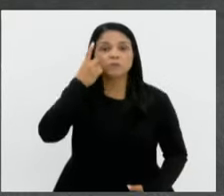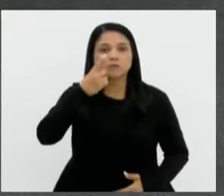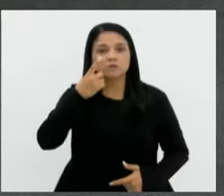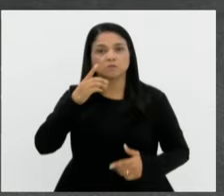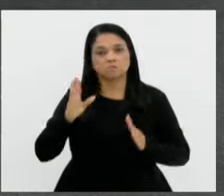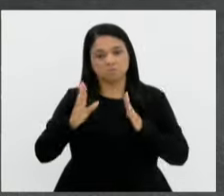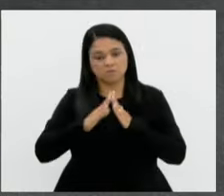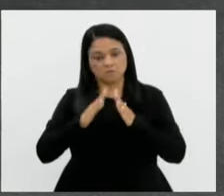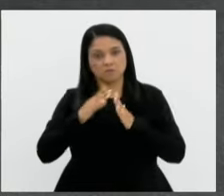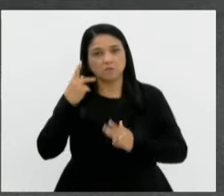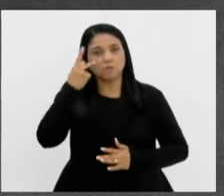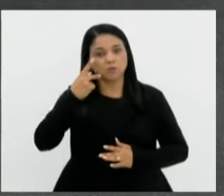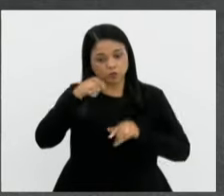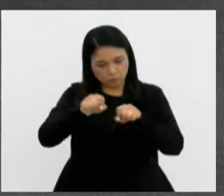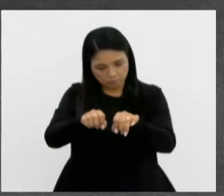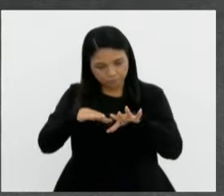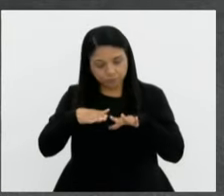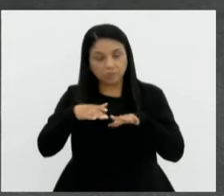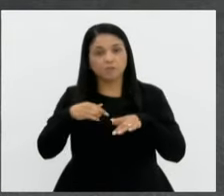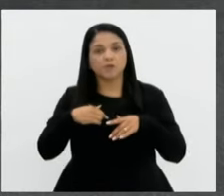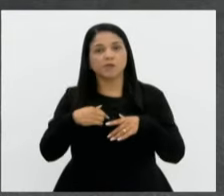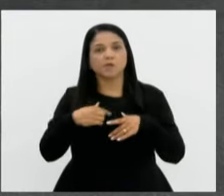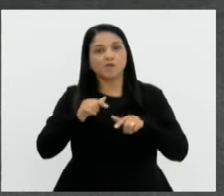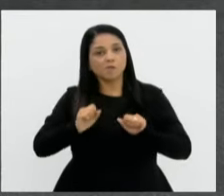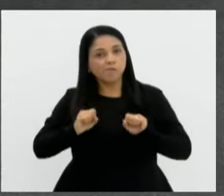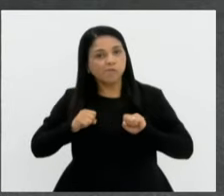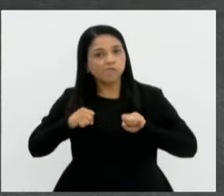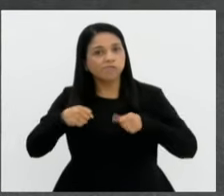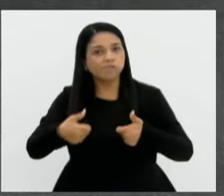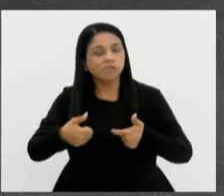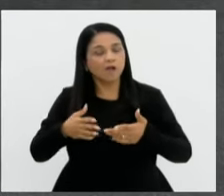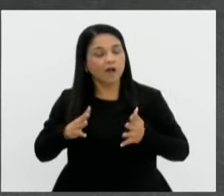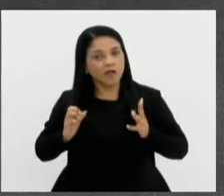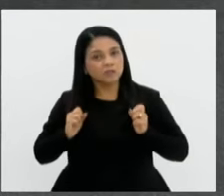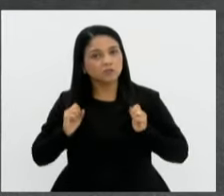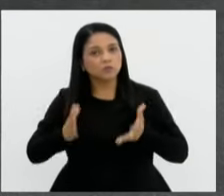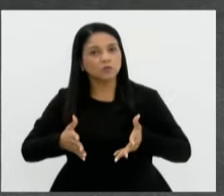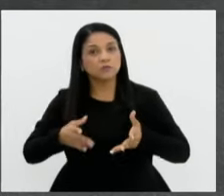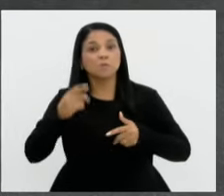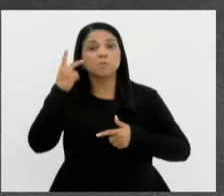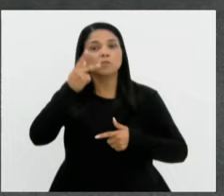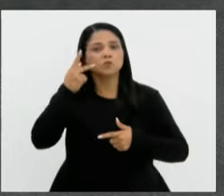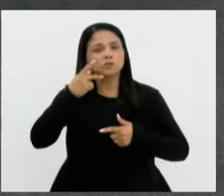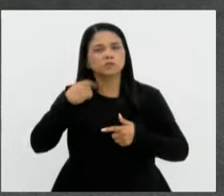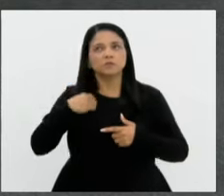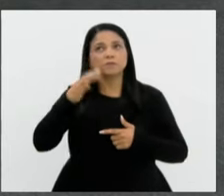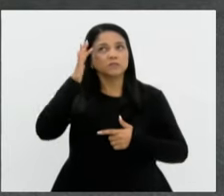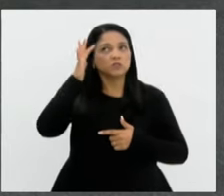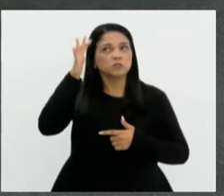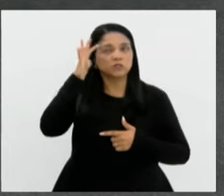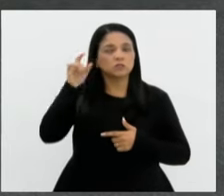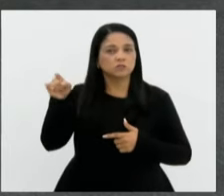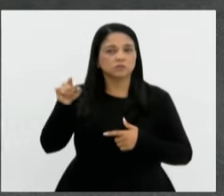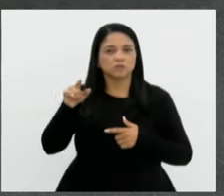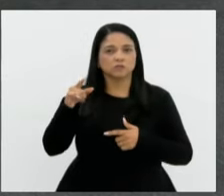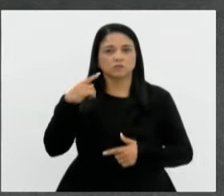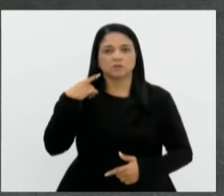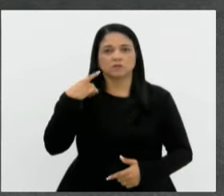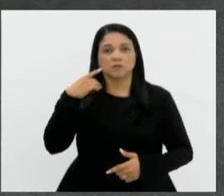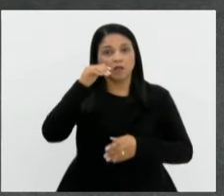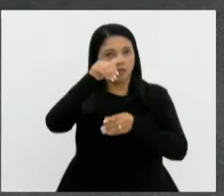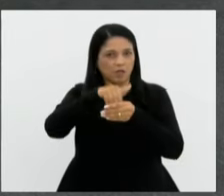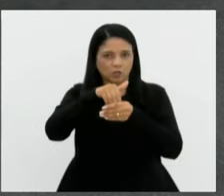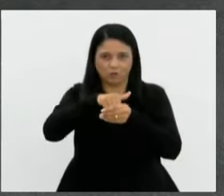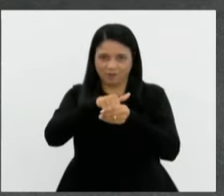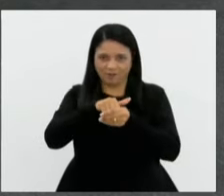meus posicionamentos são também políticos. Não políticos pensando apenas numa lógica eleitoral, mas político pensando, como eu disse para